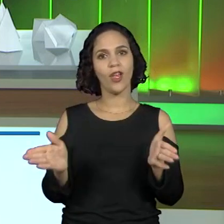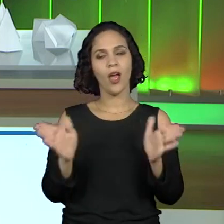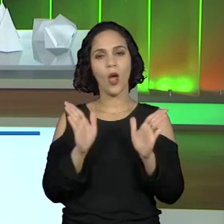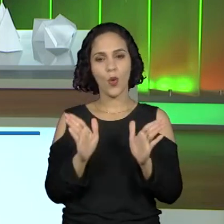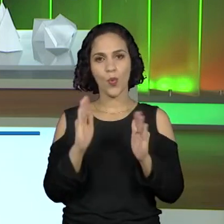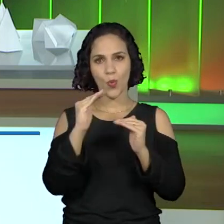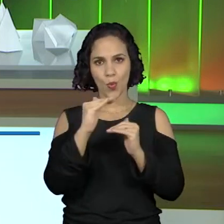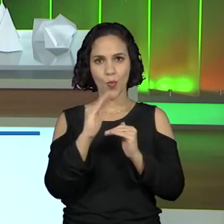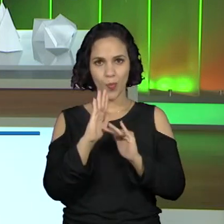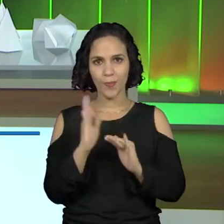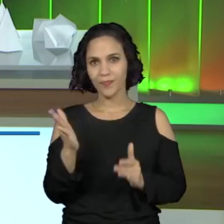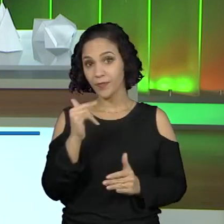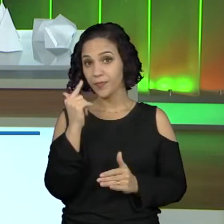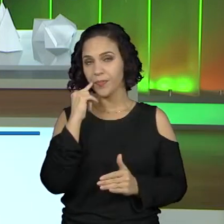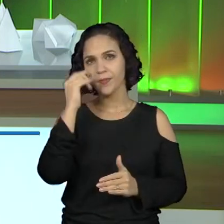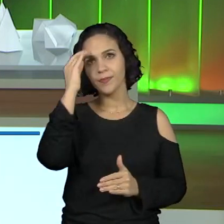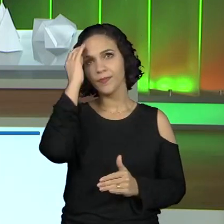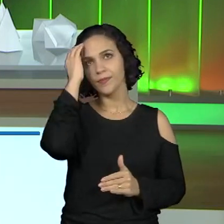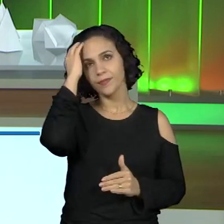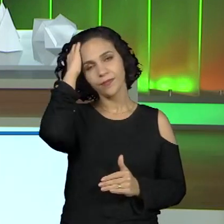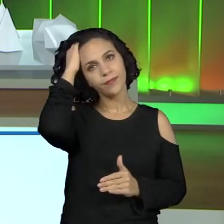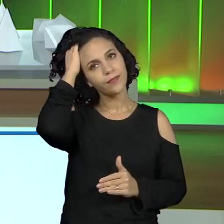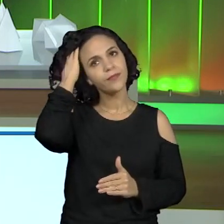pirâmide? Atenção!